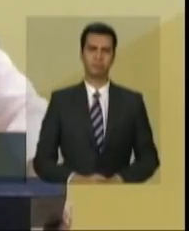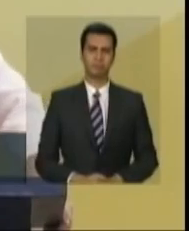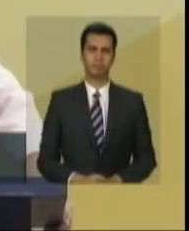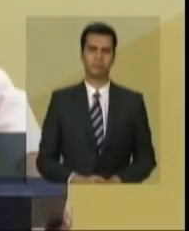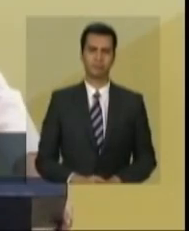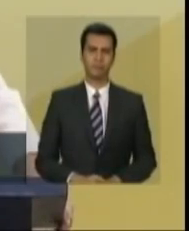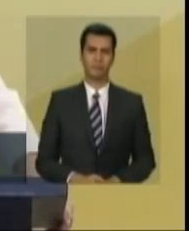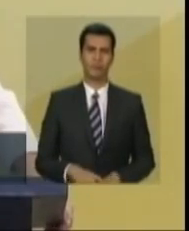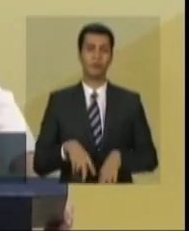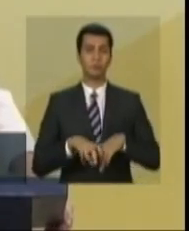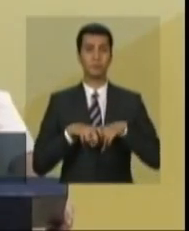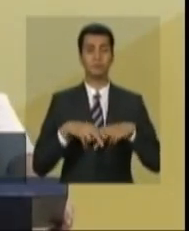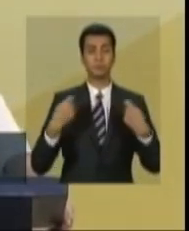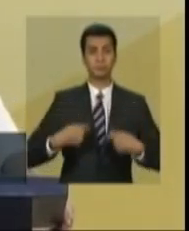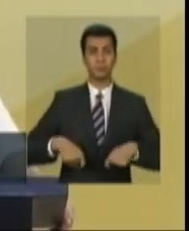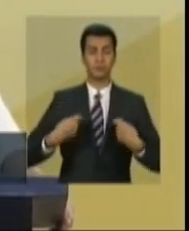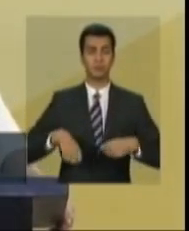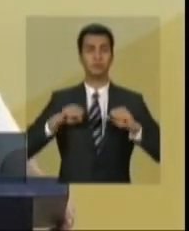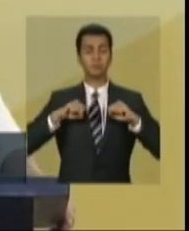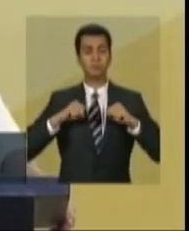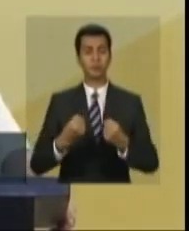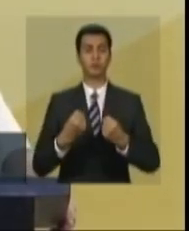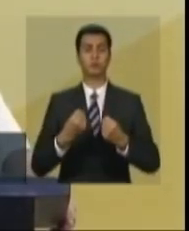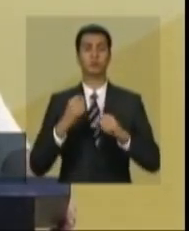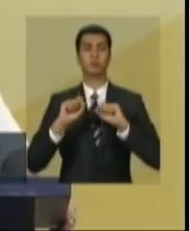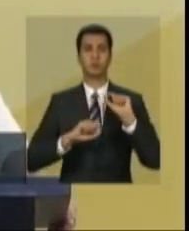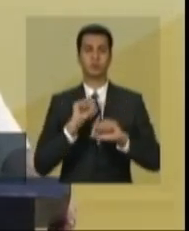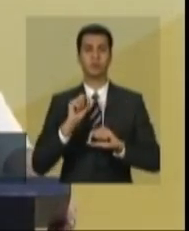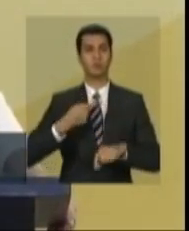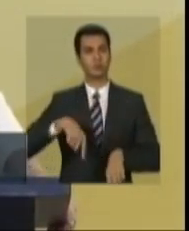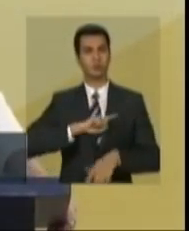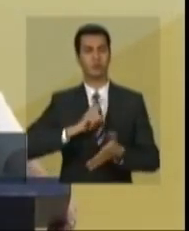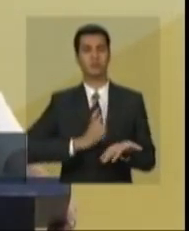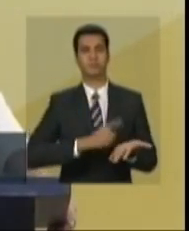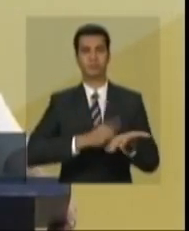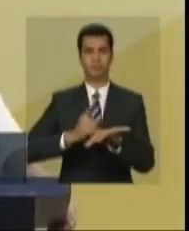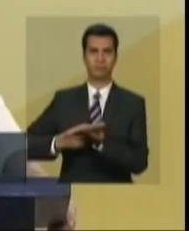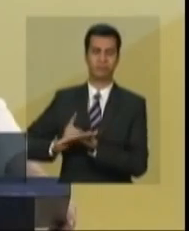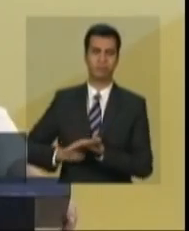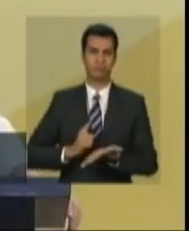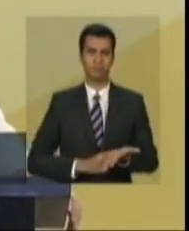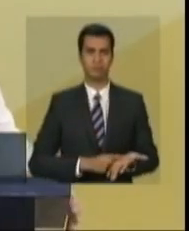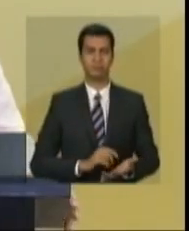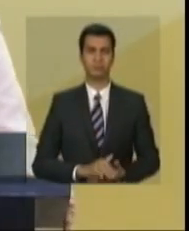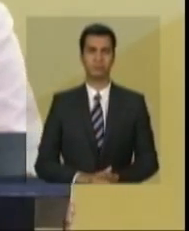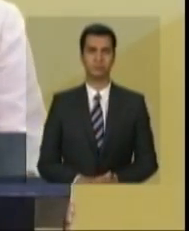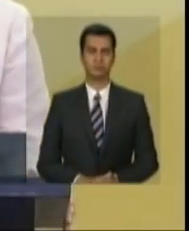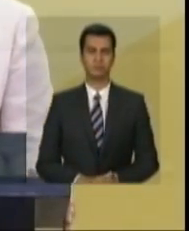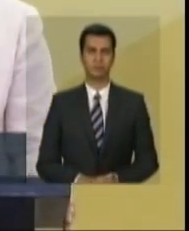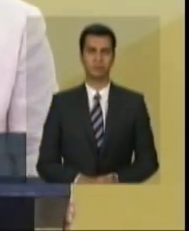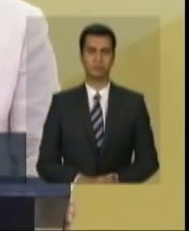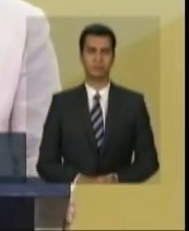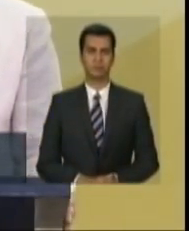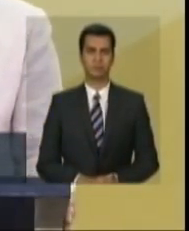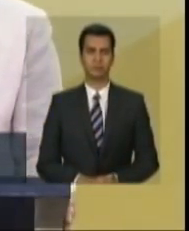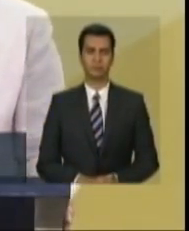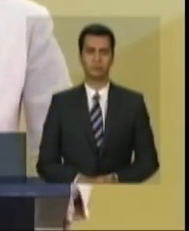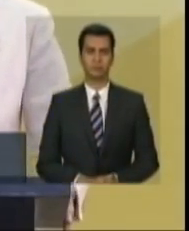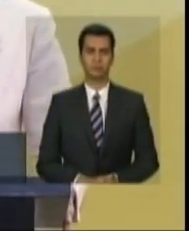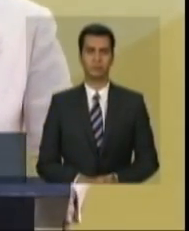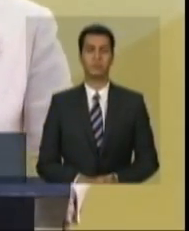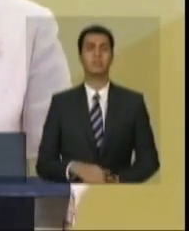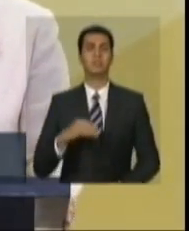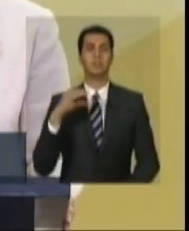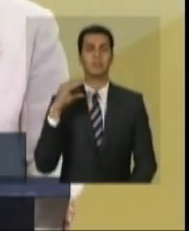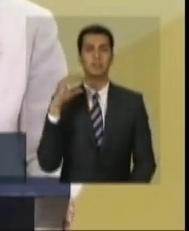que temos que reforçar, como eu disse, o nosso pacto. O SOS Emergências e